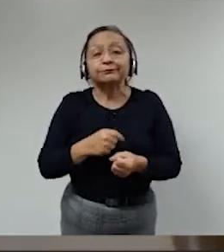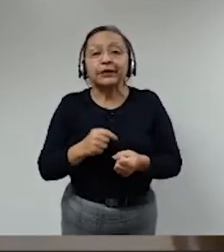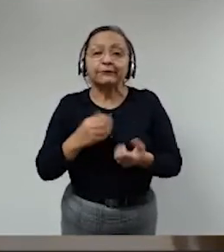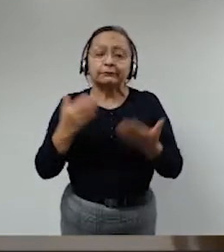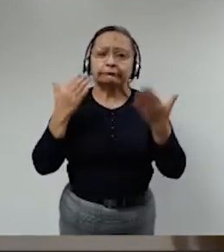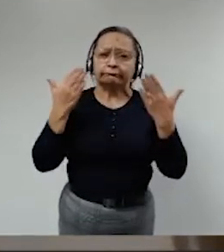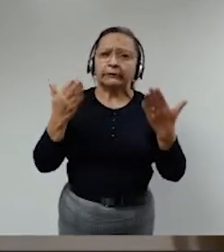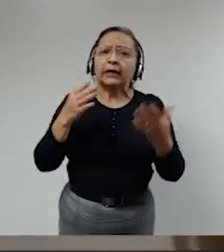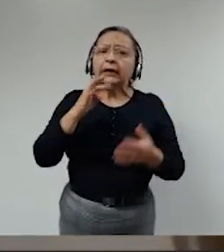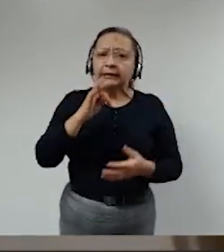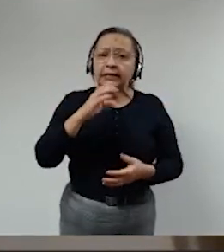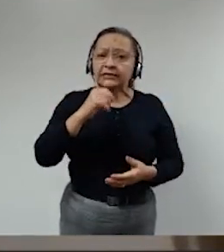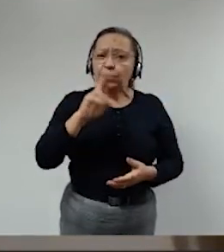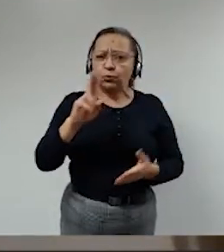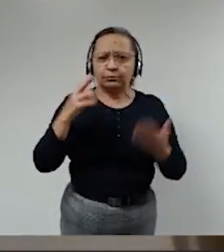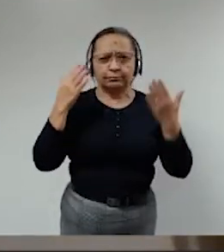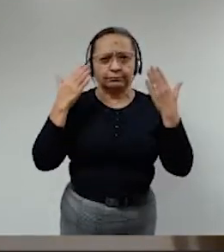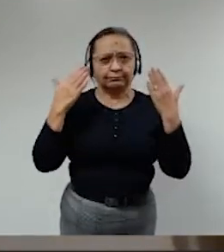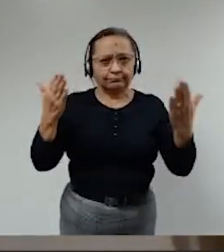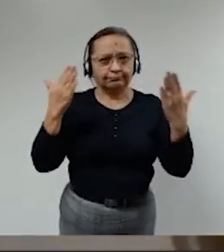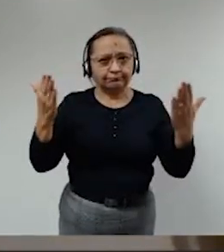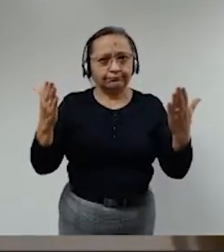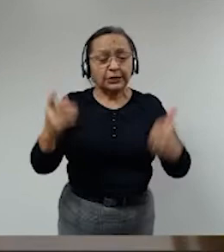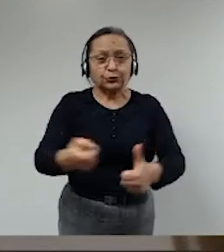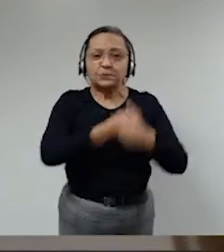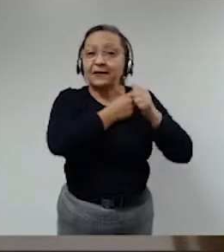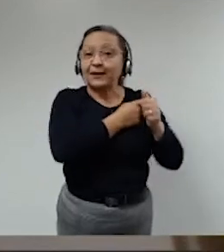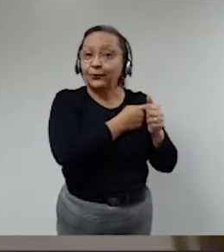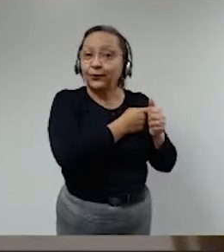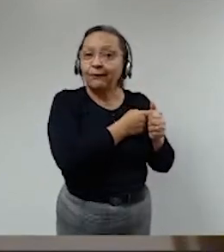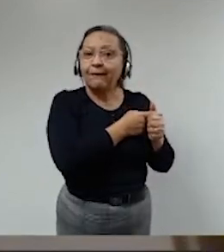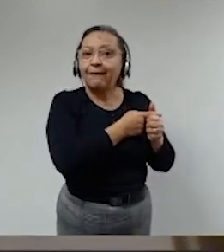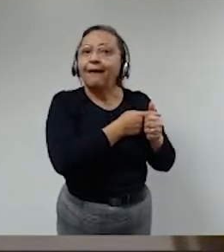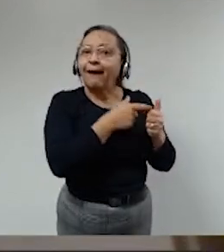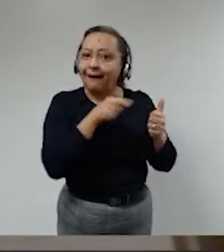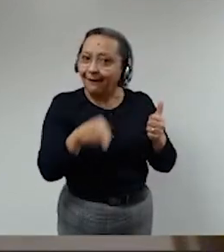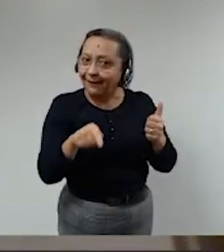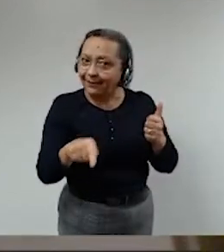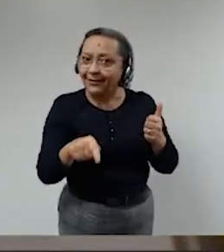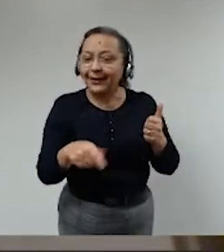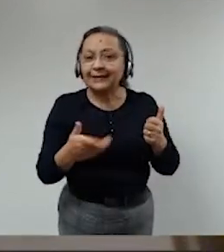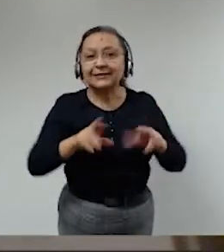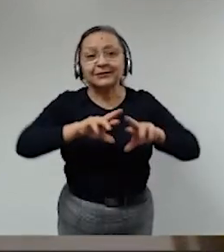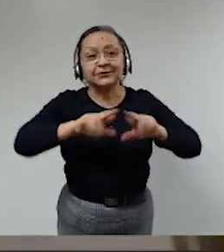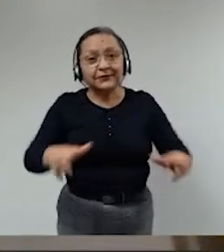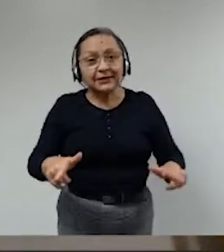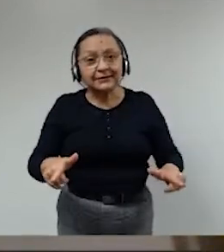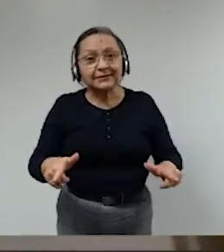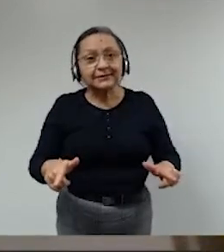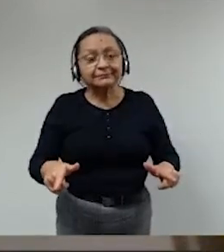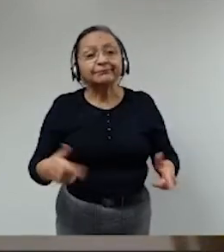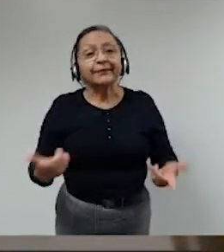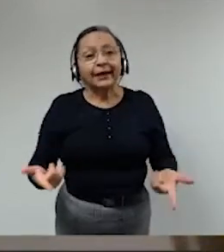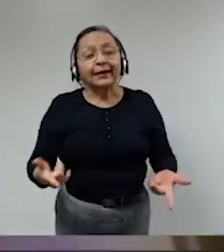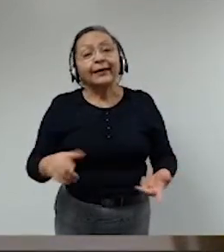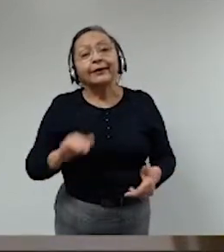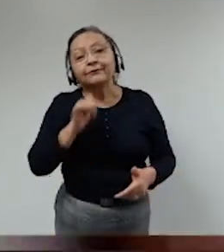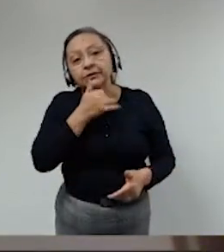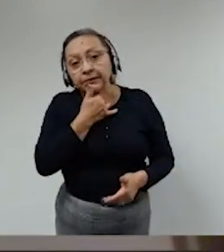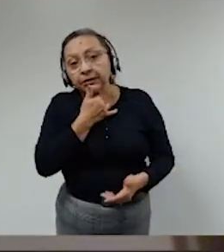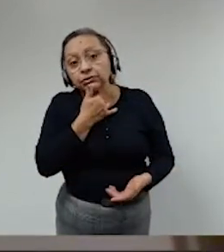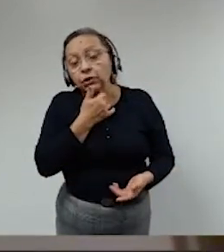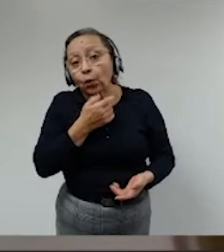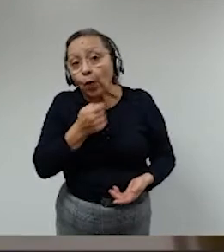TCU, ou seja, houve uma divergência de desenho institucional, né? E essa divergência de desenho institucional acabou levando à